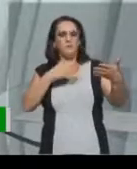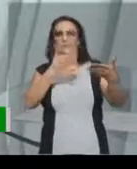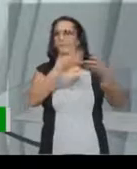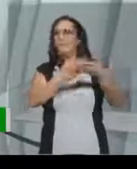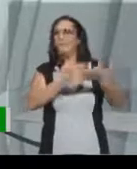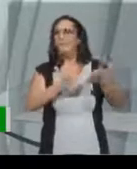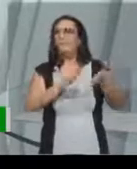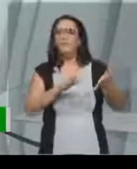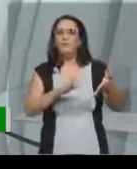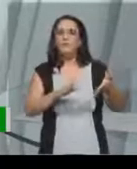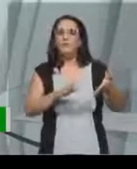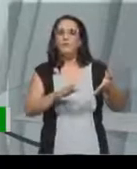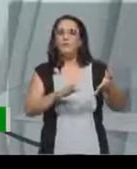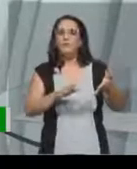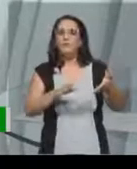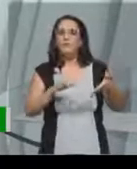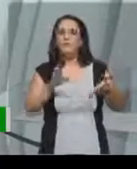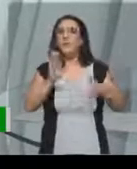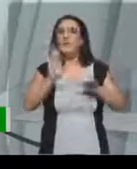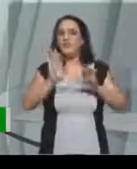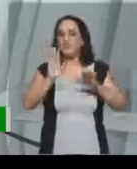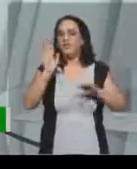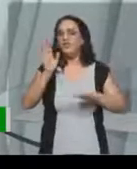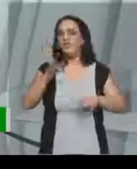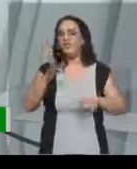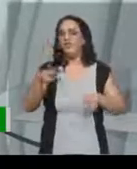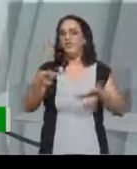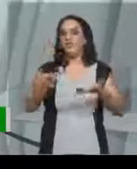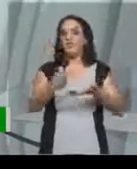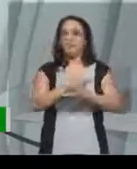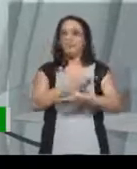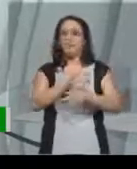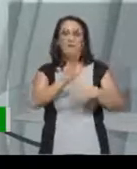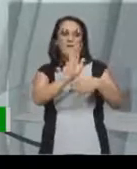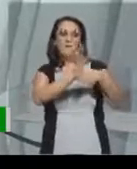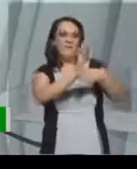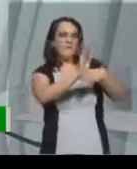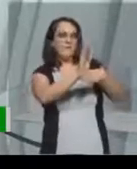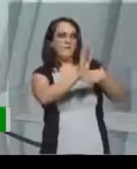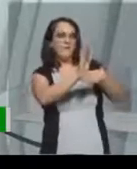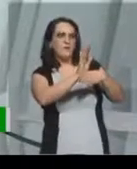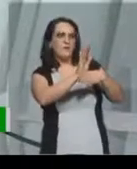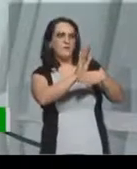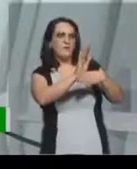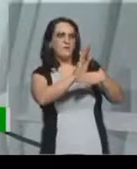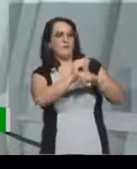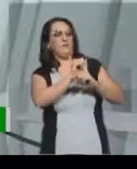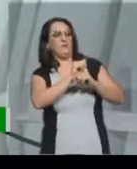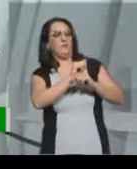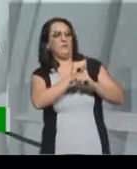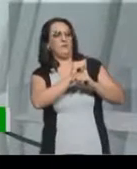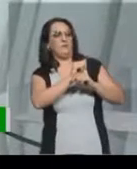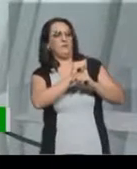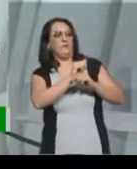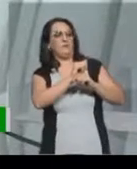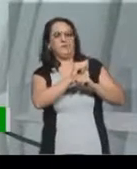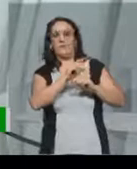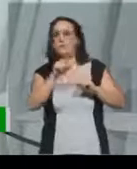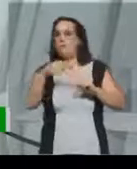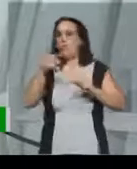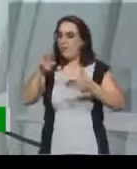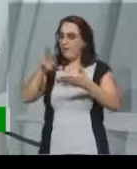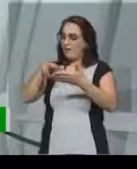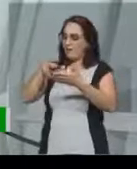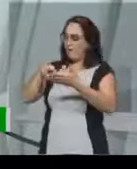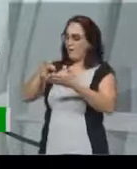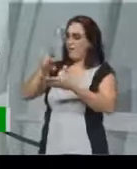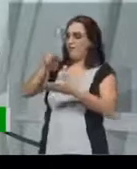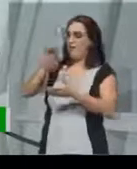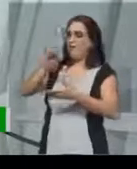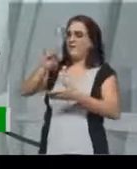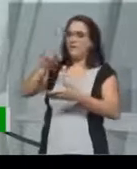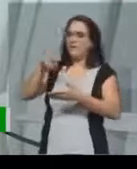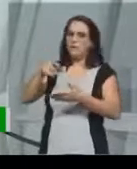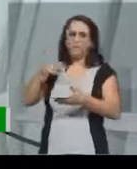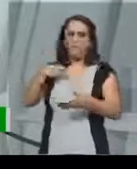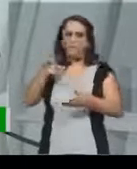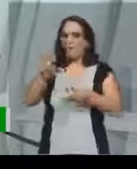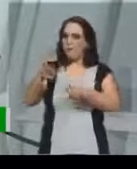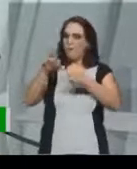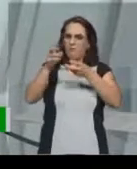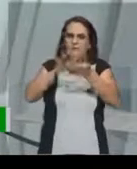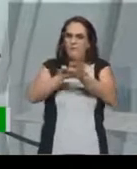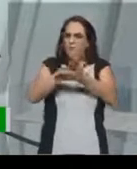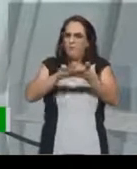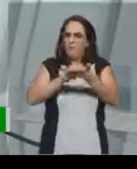eu assisti a um filme, fui para a resenha. Eles falam uma coisa, eu falo, não tinha percebido isso. Eu vou assistir o filme outra vez. Te